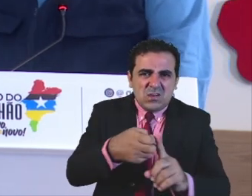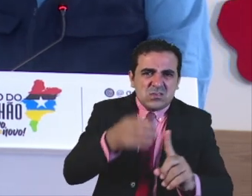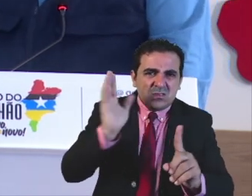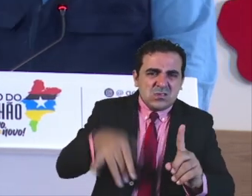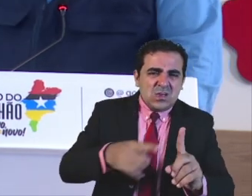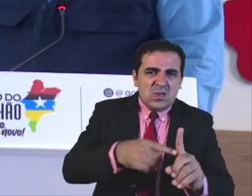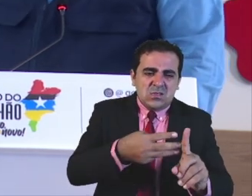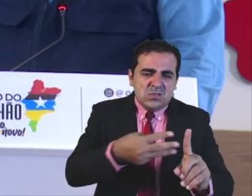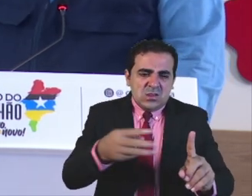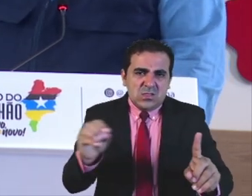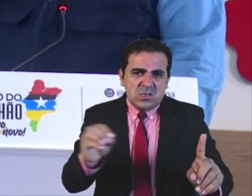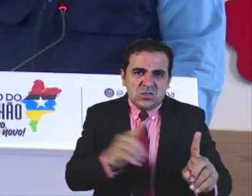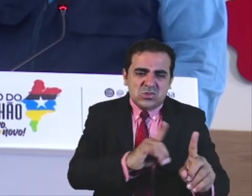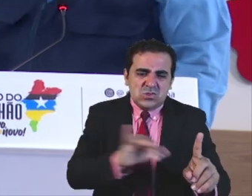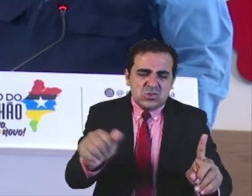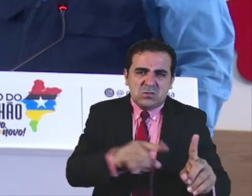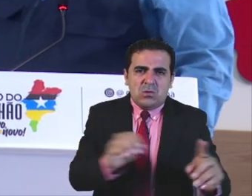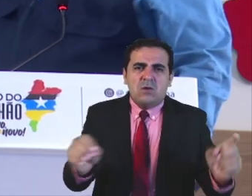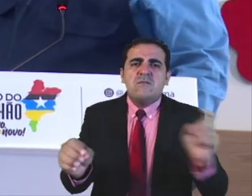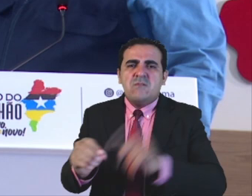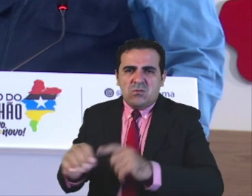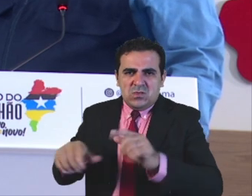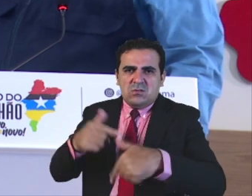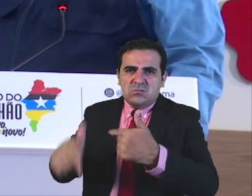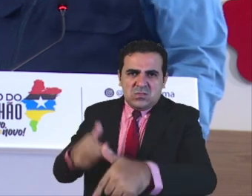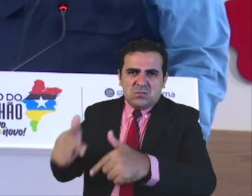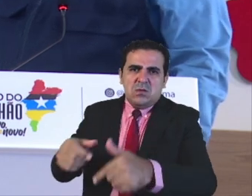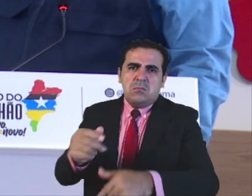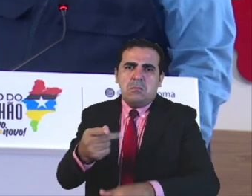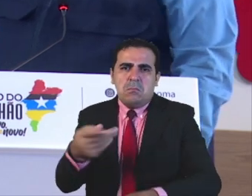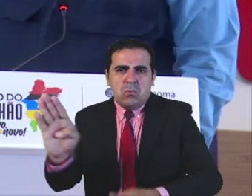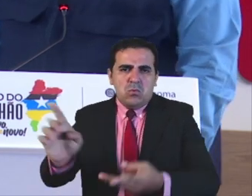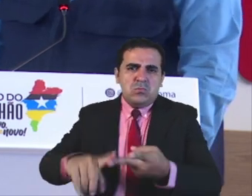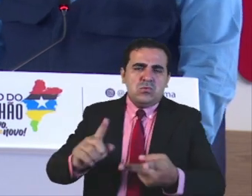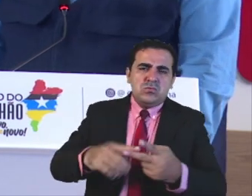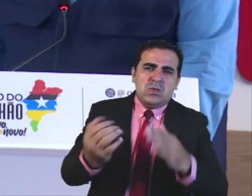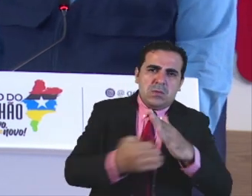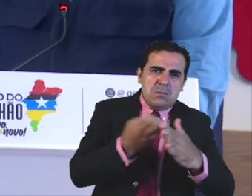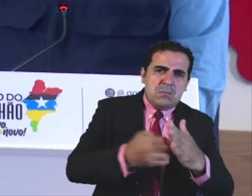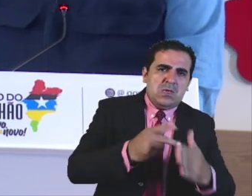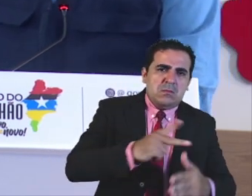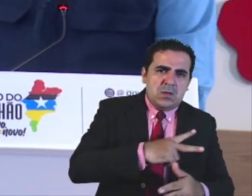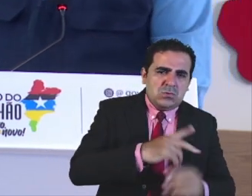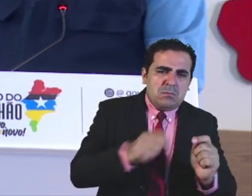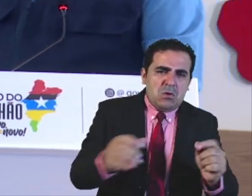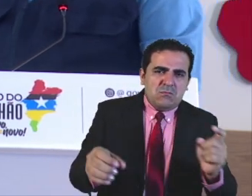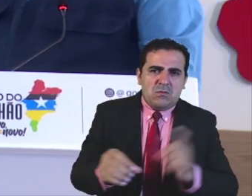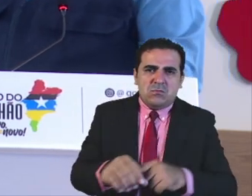vacina produz o efeito Podem retornar tanto no setor público quanto no setor privado Desc ==== Colégio